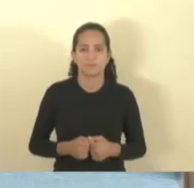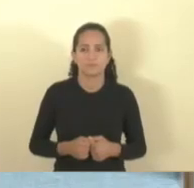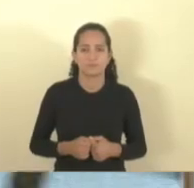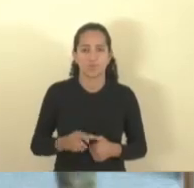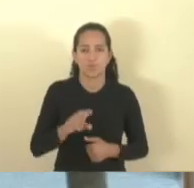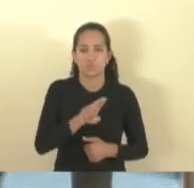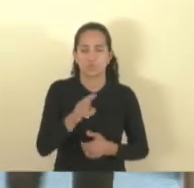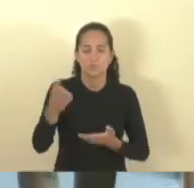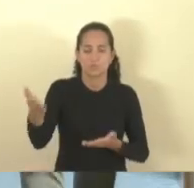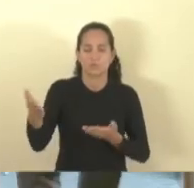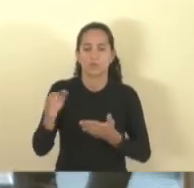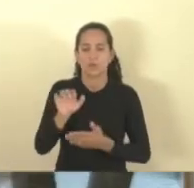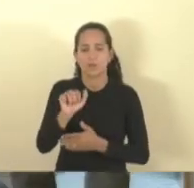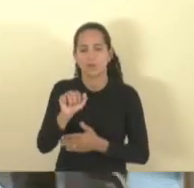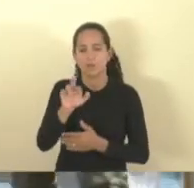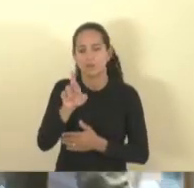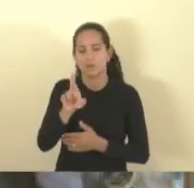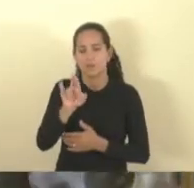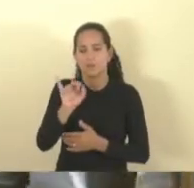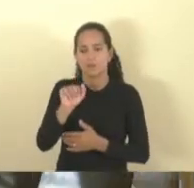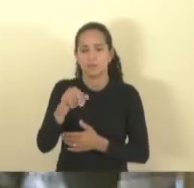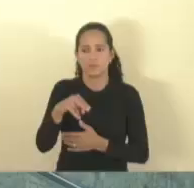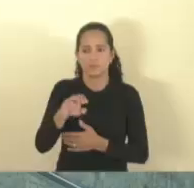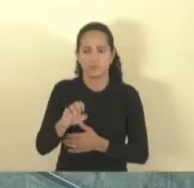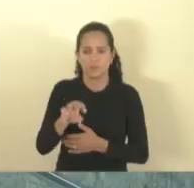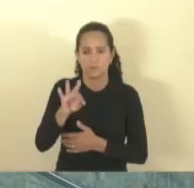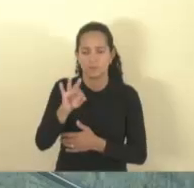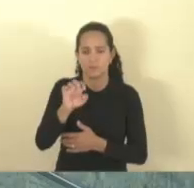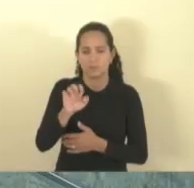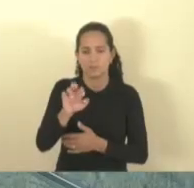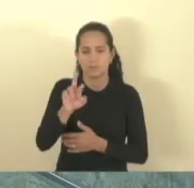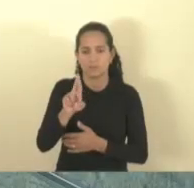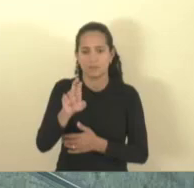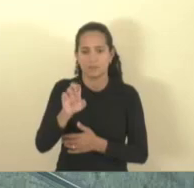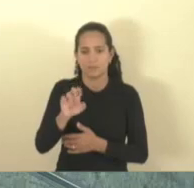Ariane Terezinha Pim Jacinto Mansur.